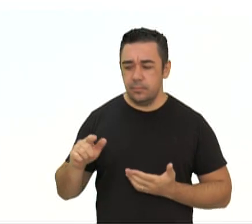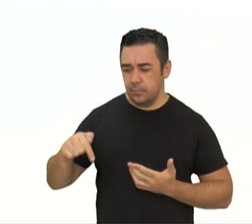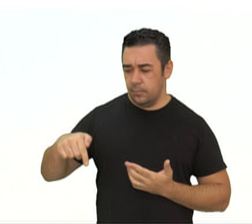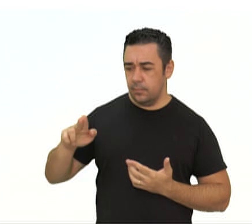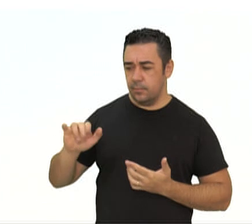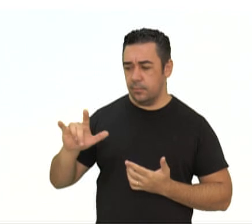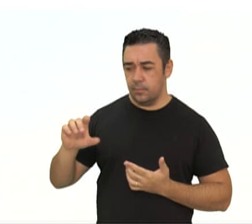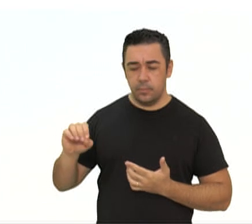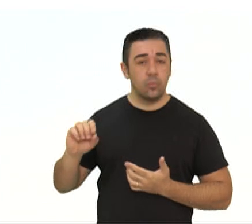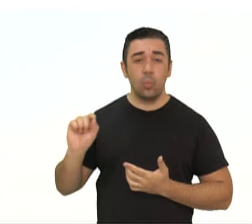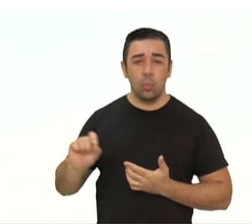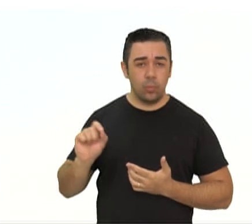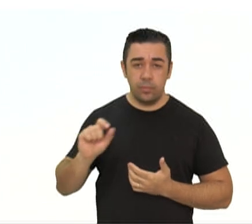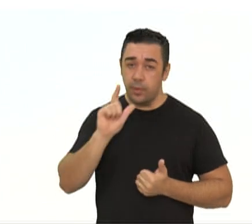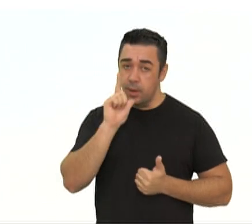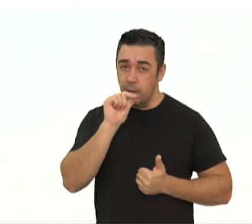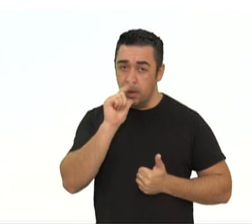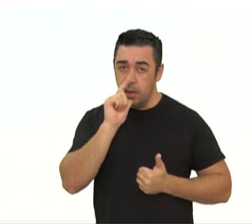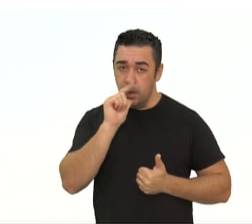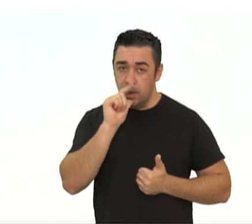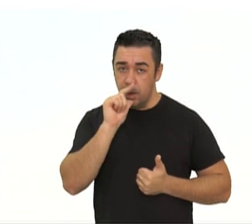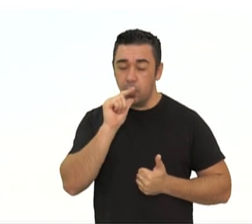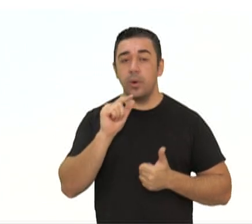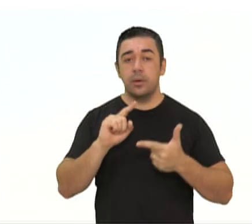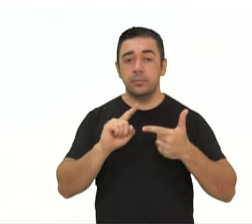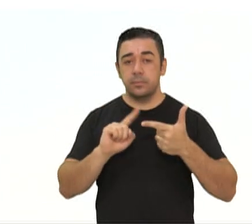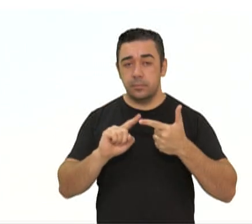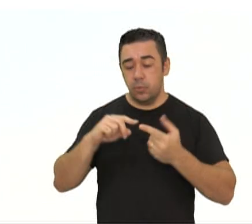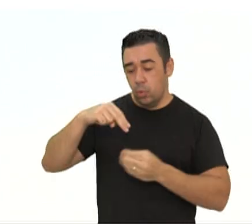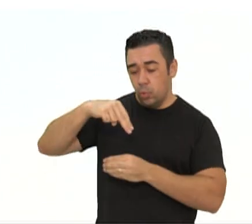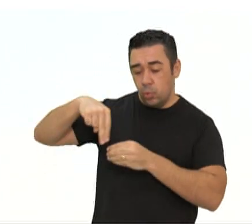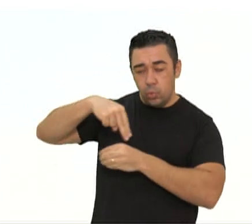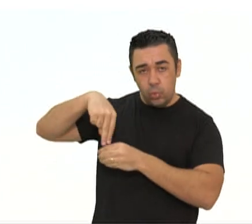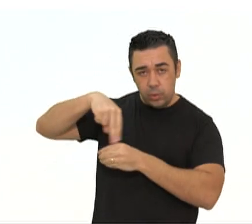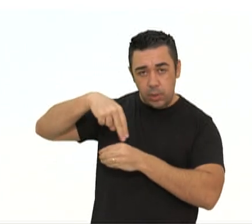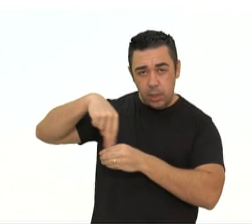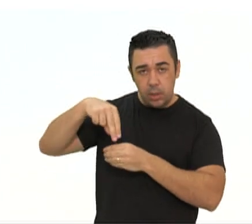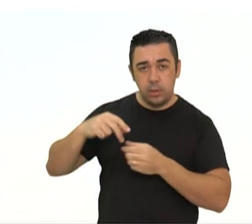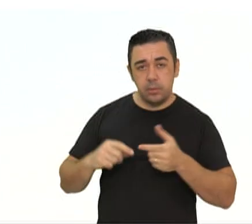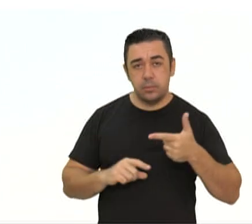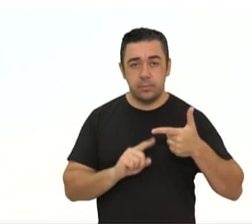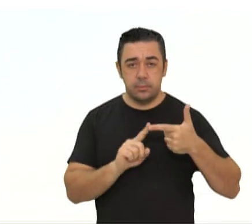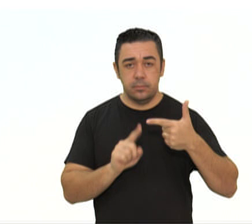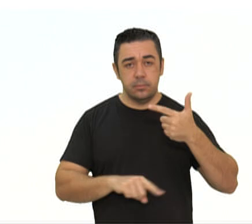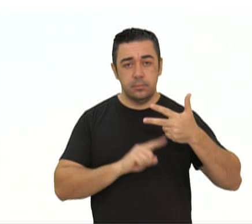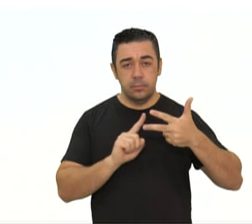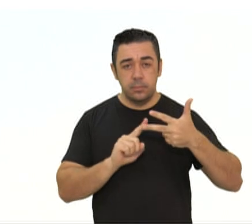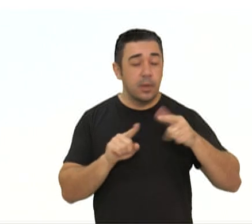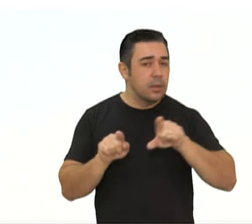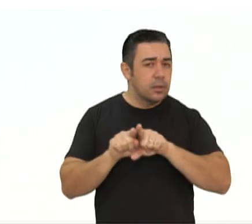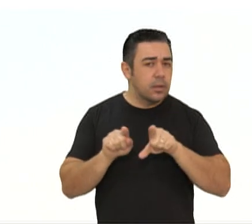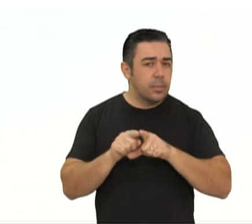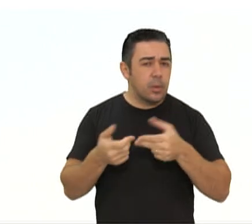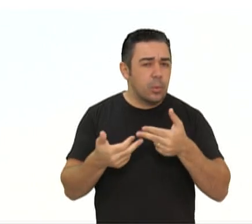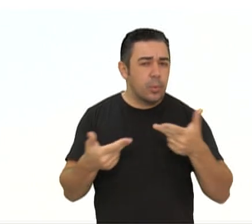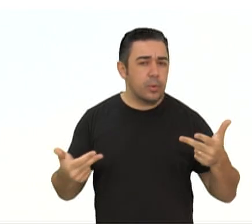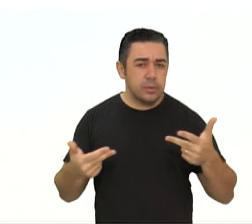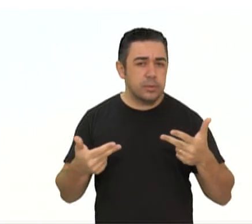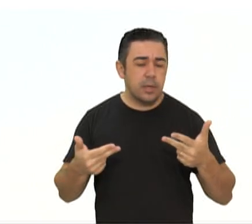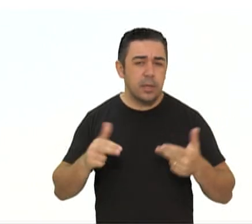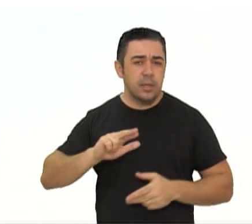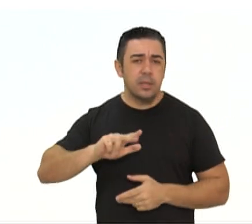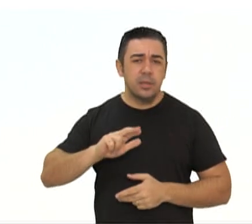tem? Então, ele apresenta água, nutrientes que ainda precisam ser absorvidos e também compostos, restos